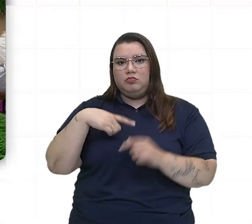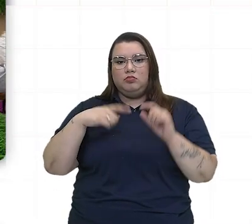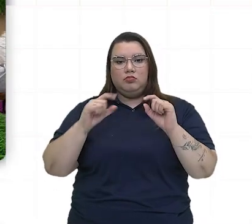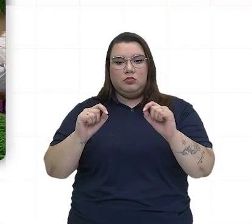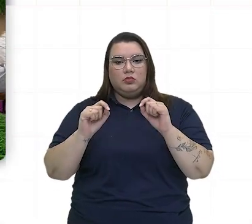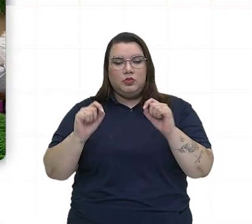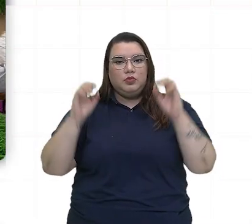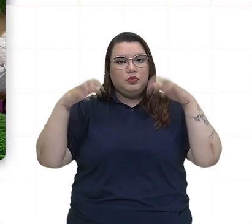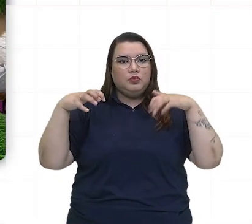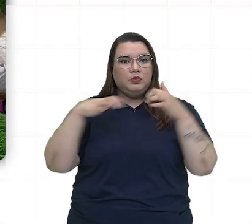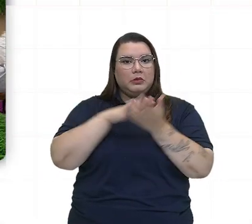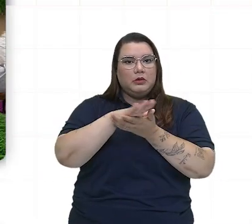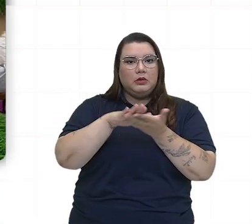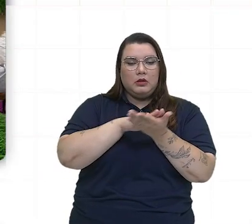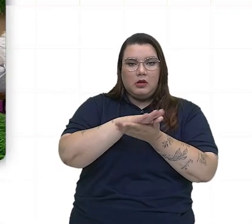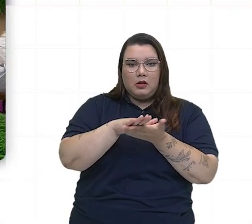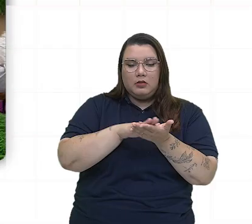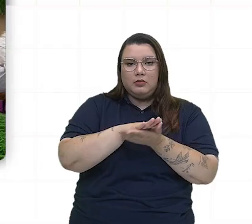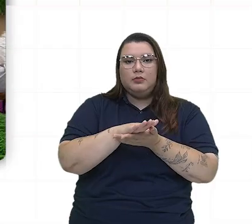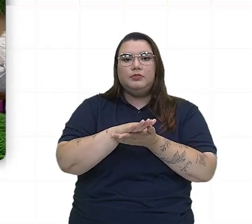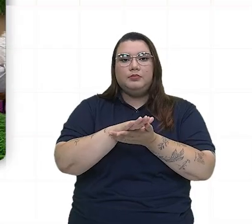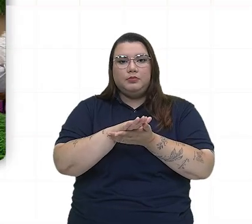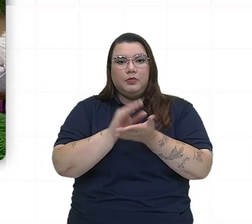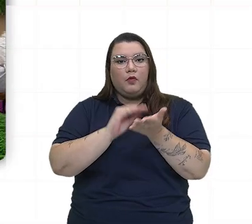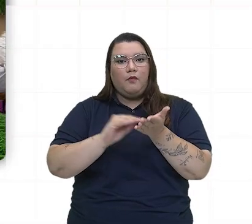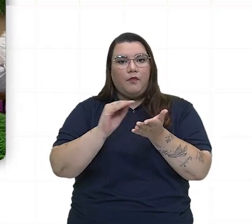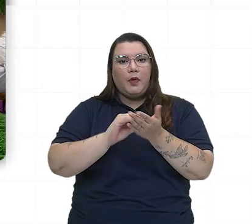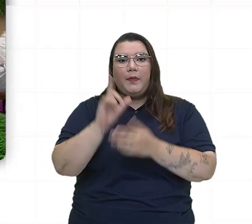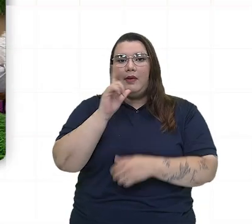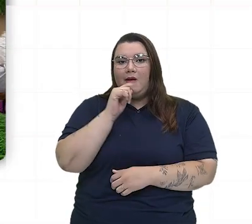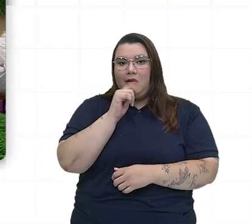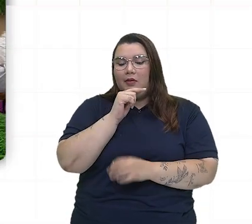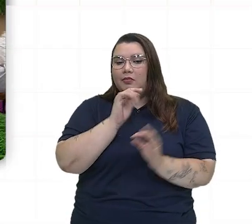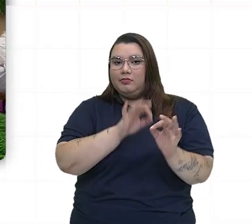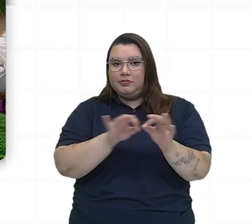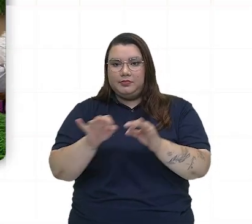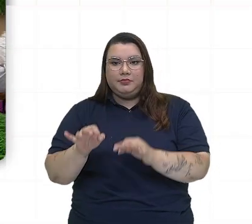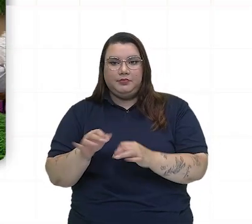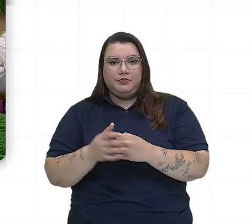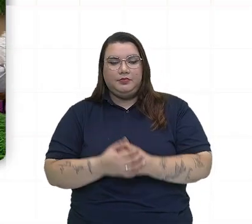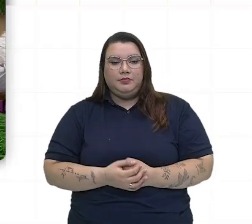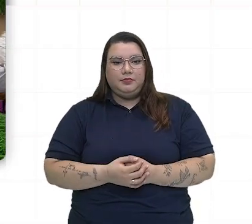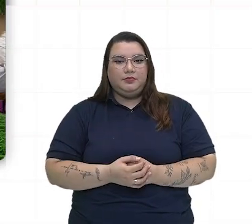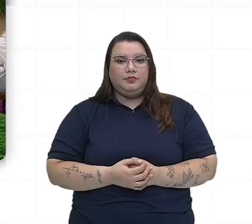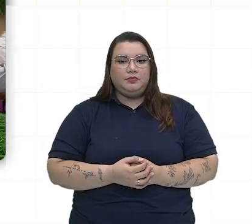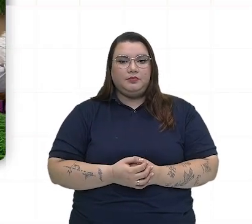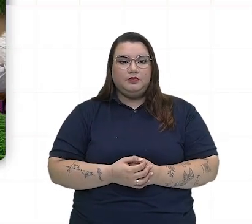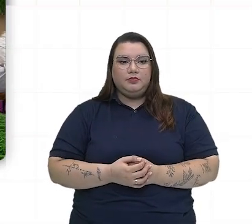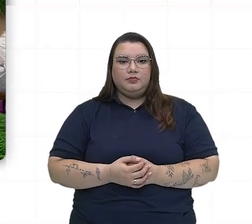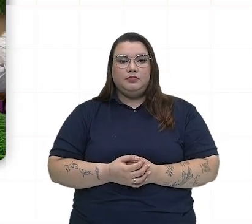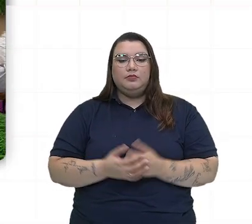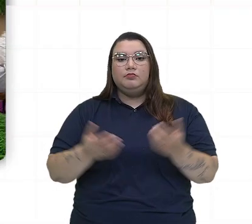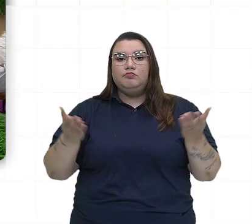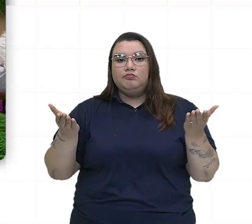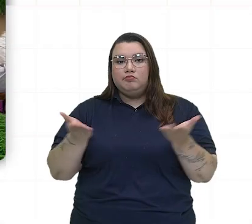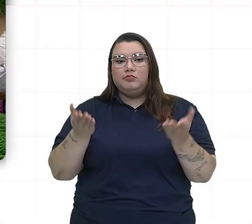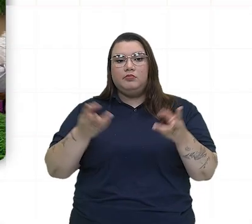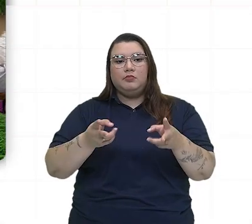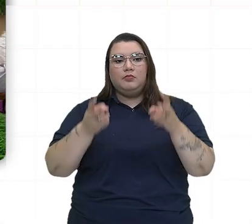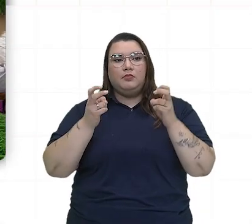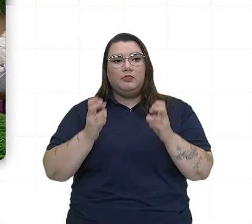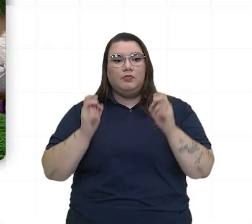há escassez de chuva, a escassez de água, certo? Então, a gente vai verificar